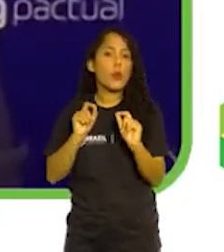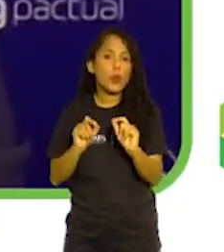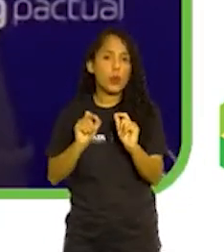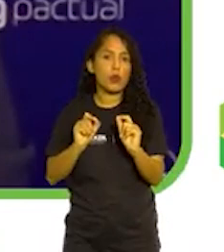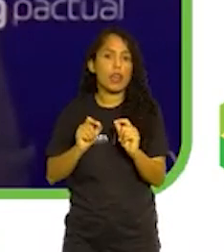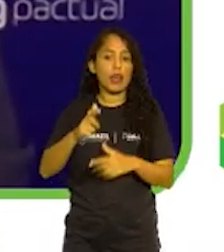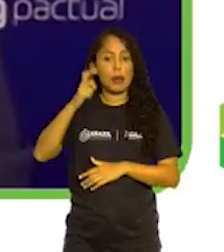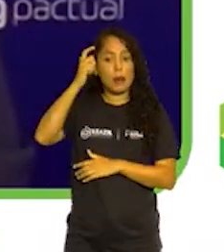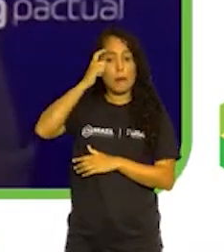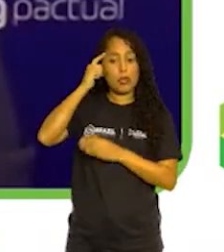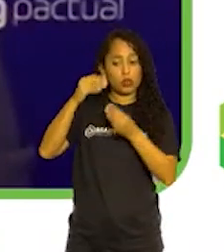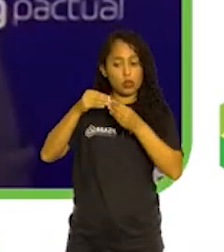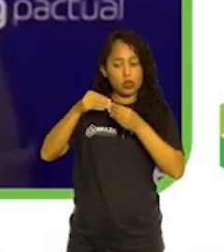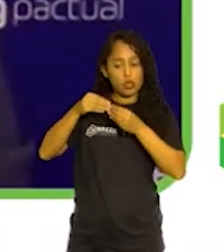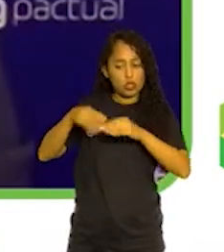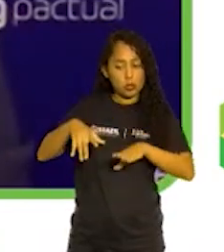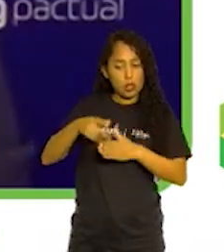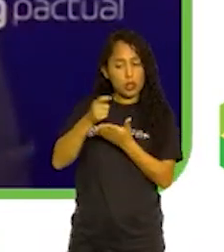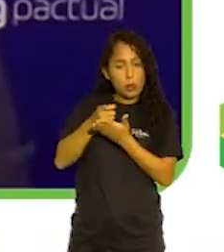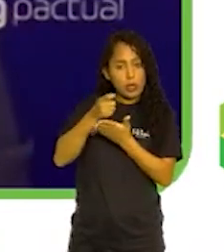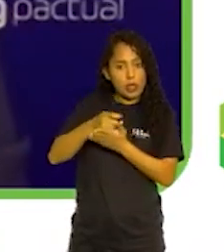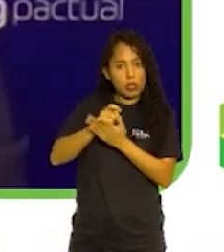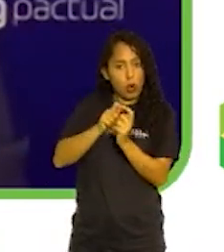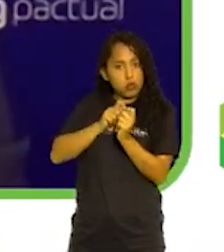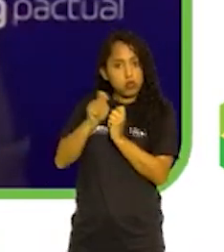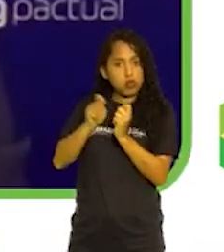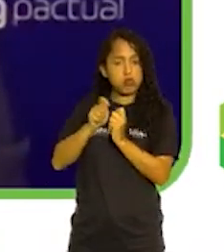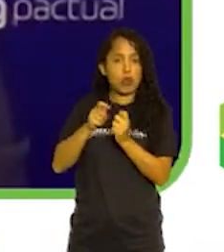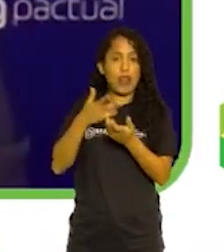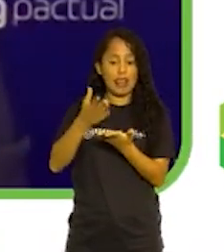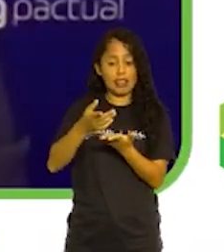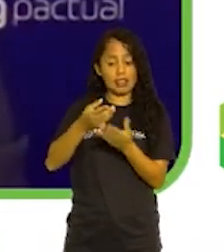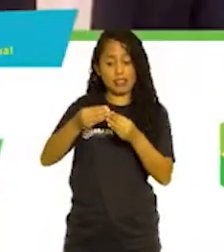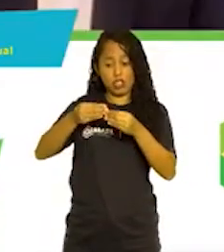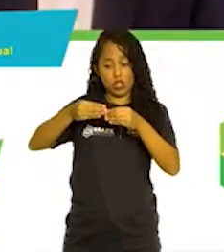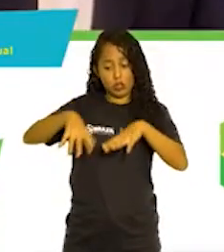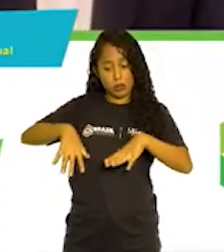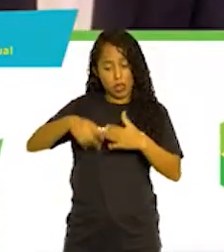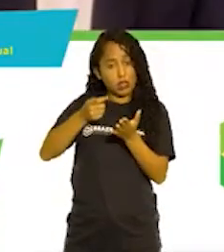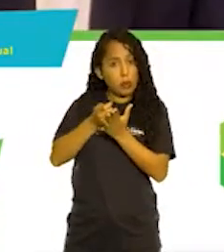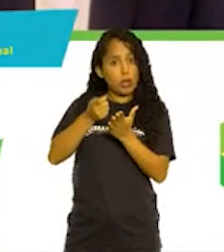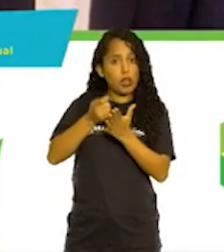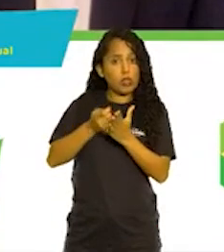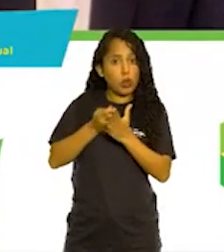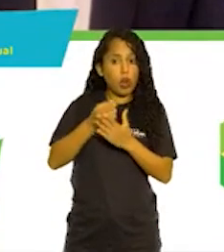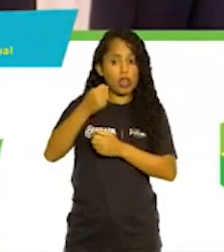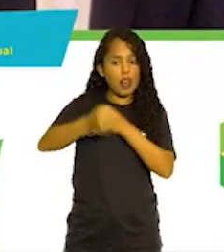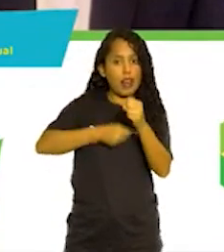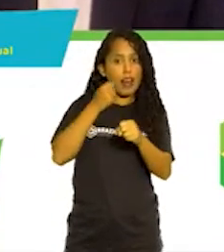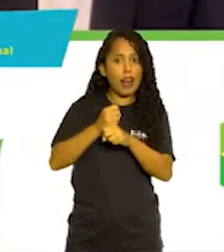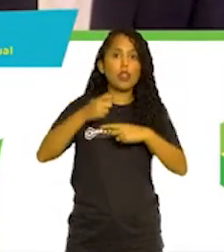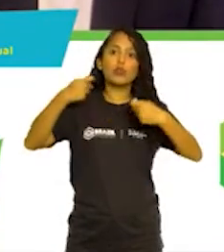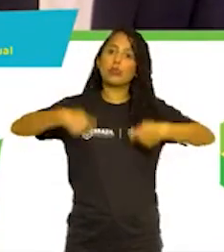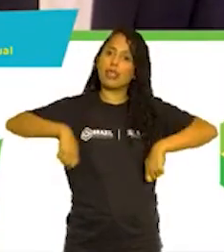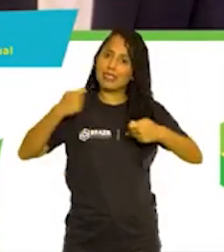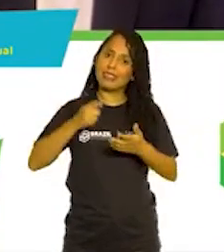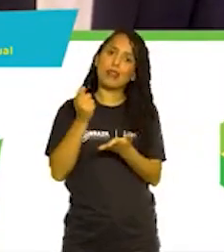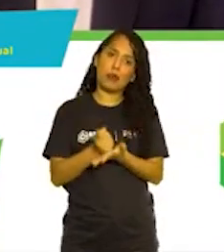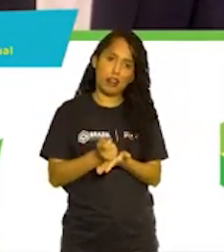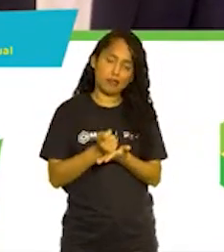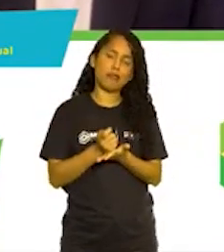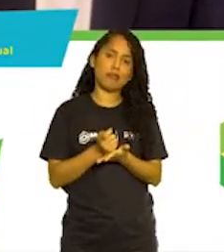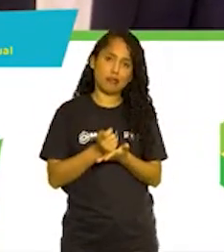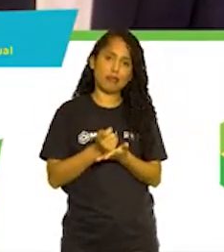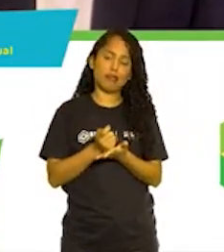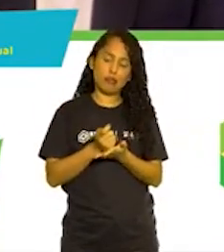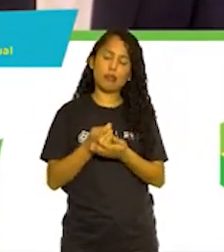as despesas obrigatórias. E despesa obrigatória, o nome já diz. Em algum momento, no ano, o governo terá que necessariamente pagar. Então,